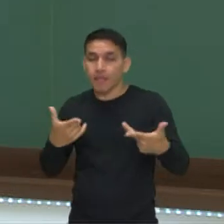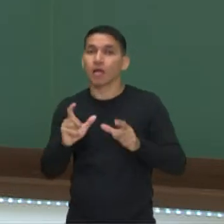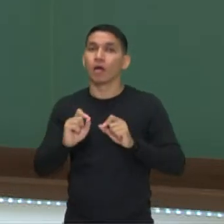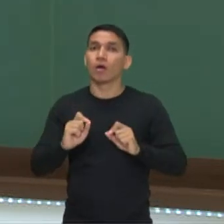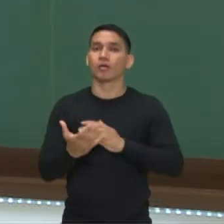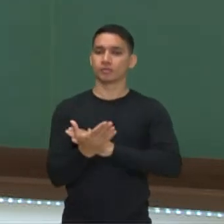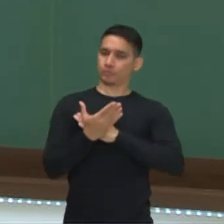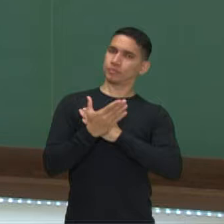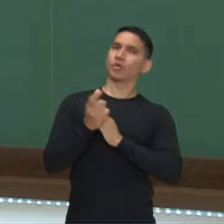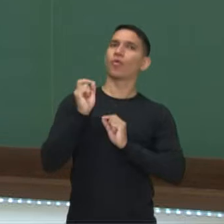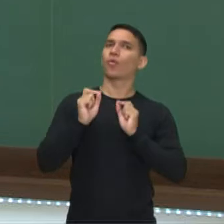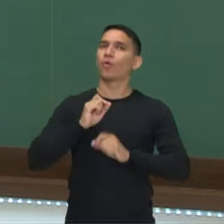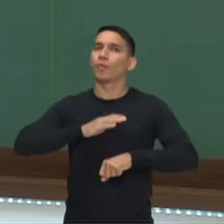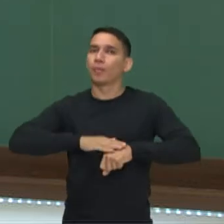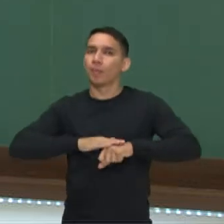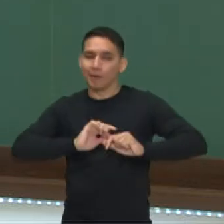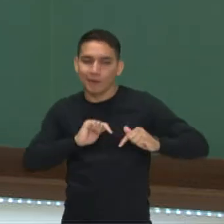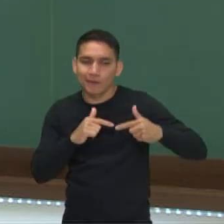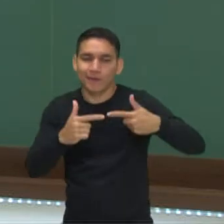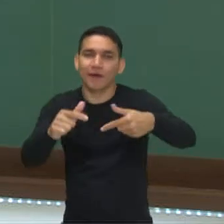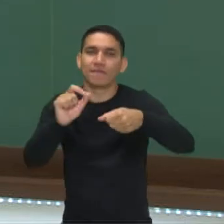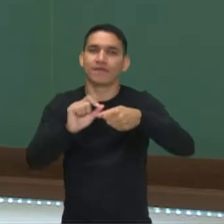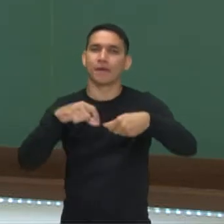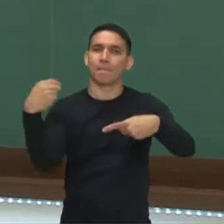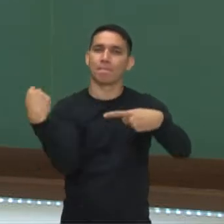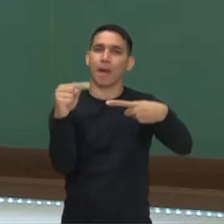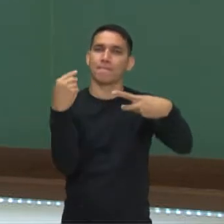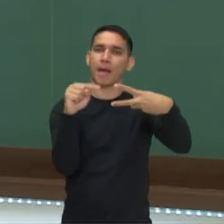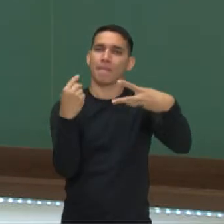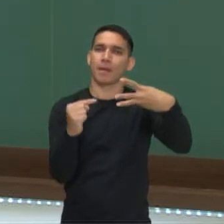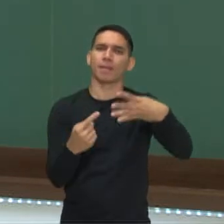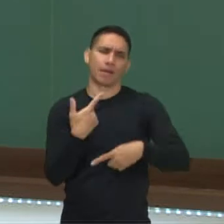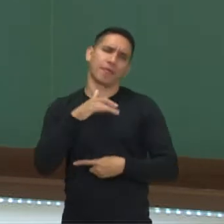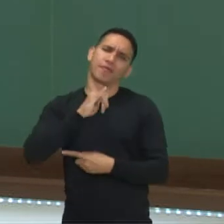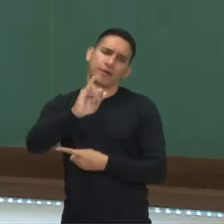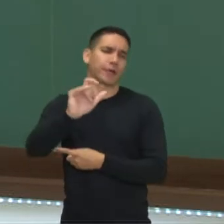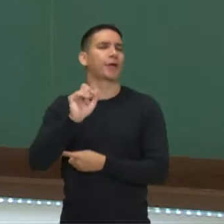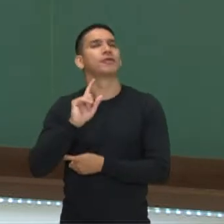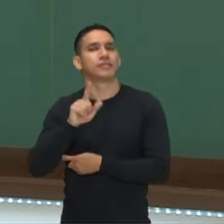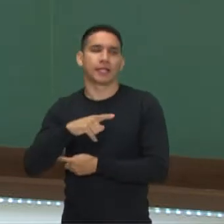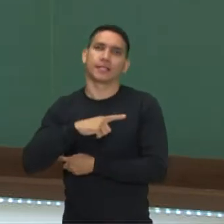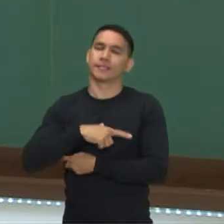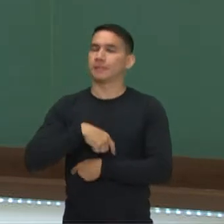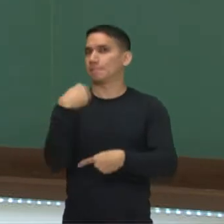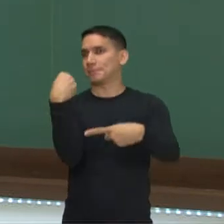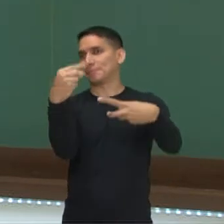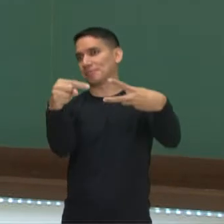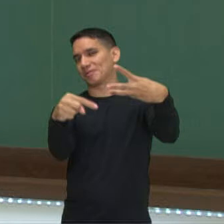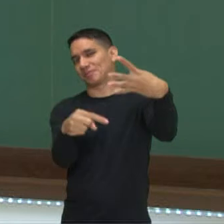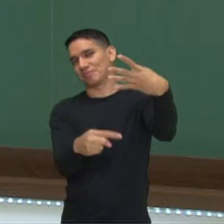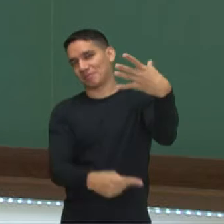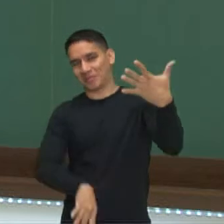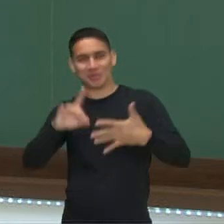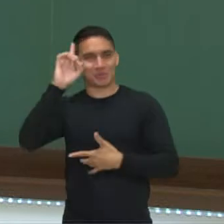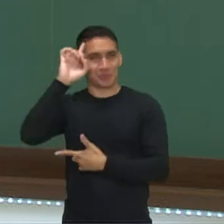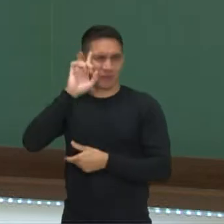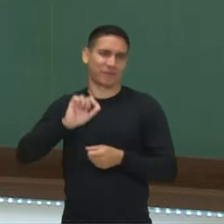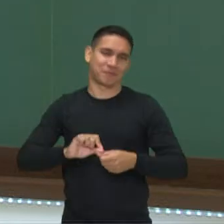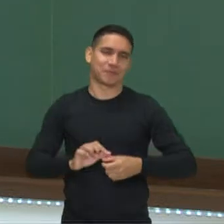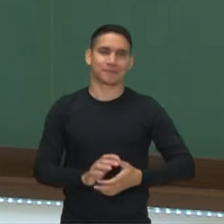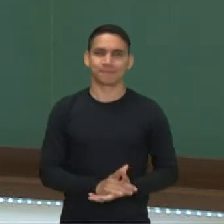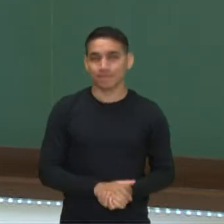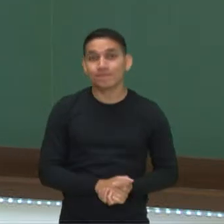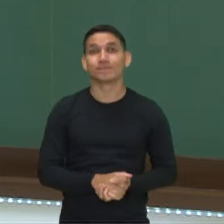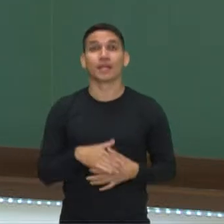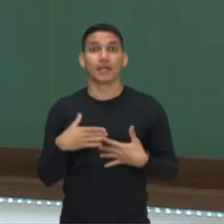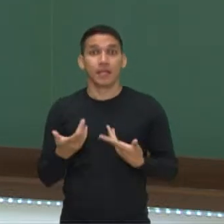nosso favor na resolução das nossas tarefas. Como eu disse a vocês, nós temos muitas tarefas no nosso dia a dia, E